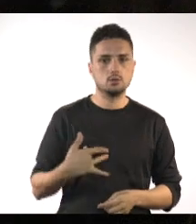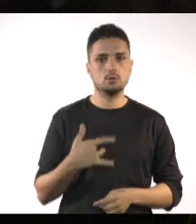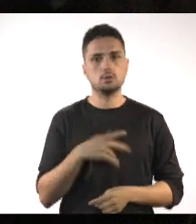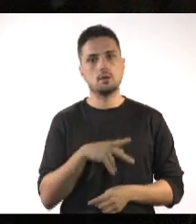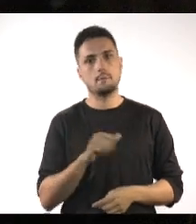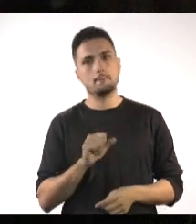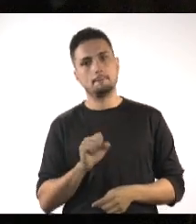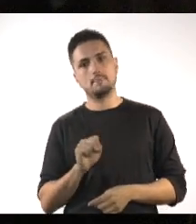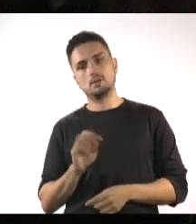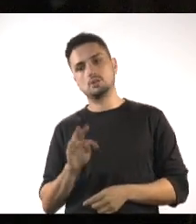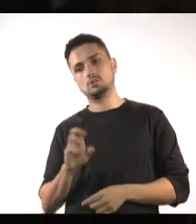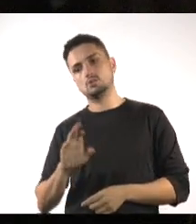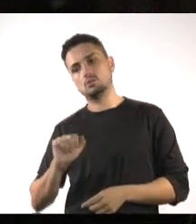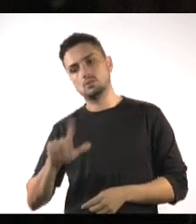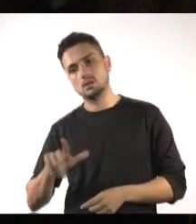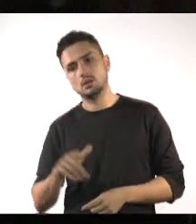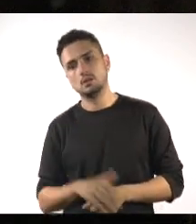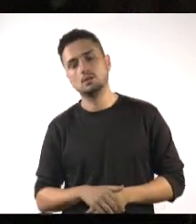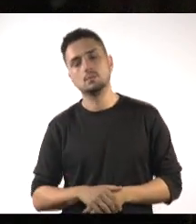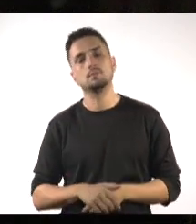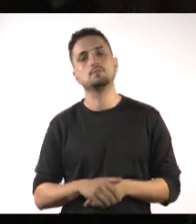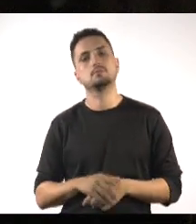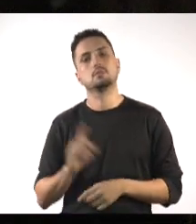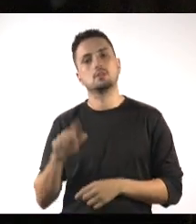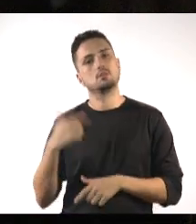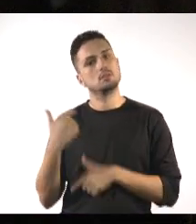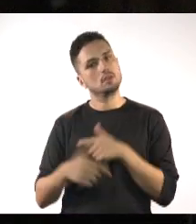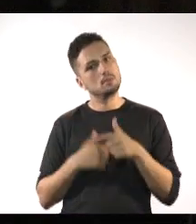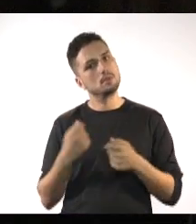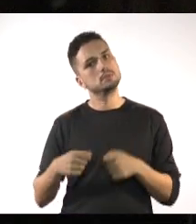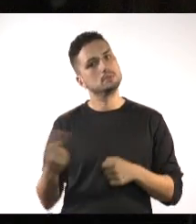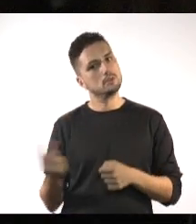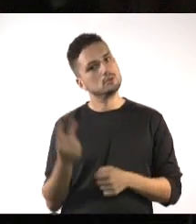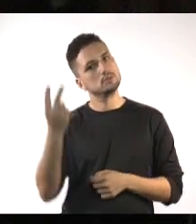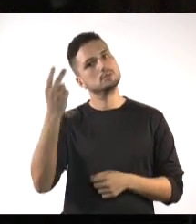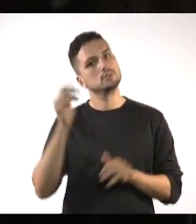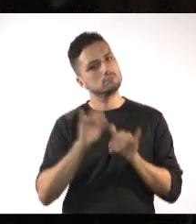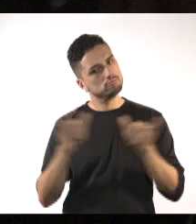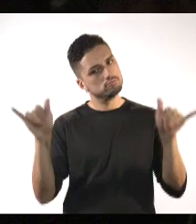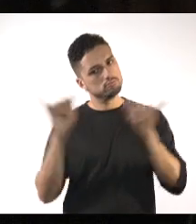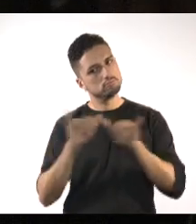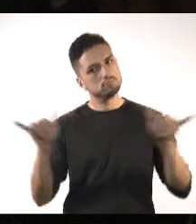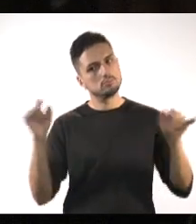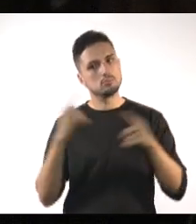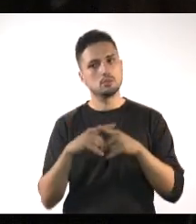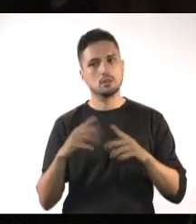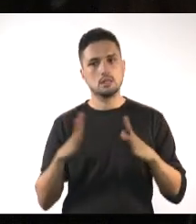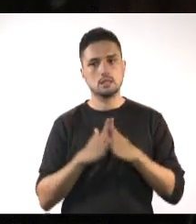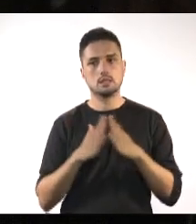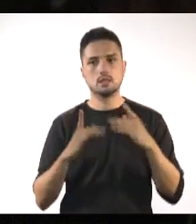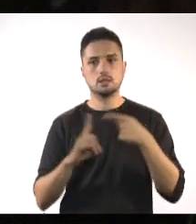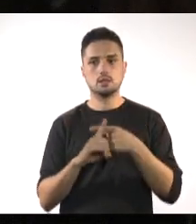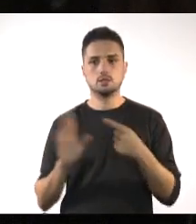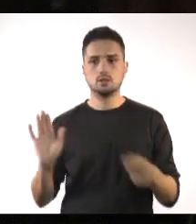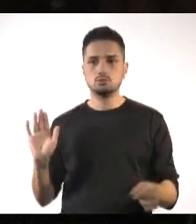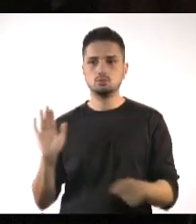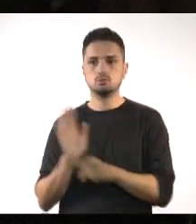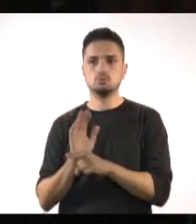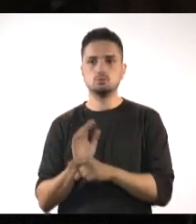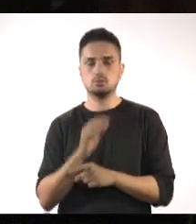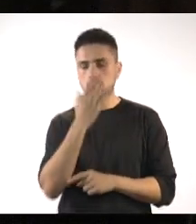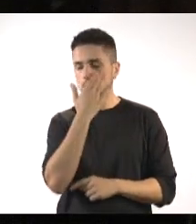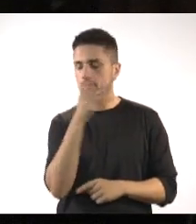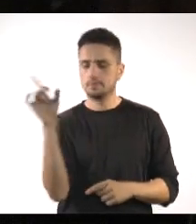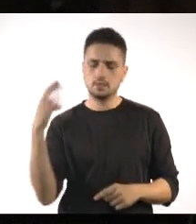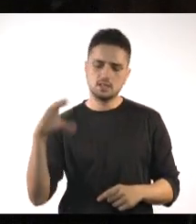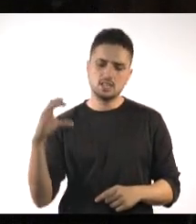do Menor. É esse trabalho que tem que ser valorizado, que tem que ser promovido, porque as pastorais sociais, e todo o estado do Rio de Janeiro,